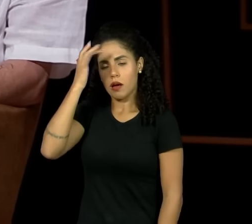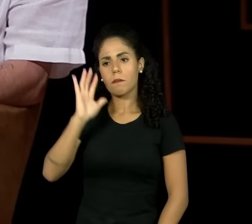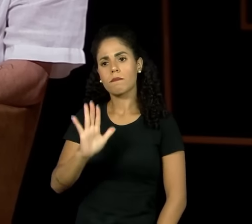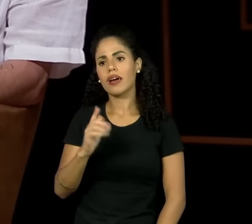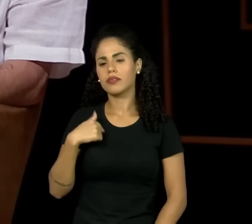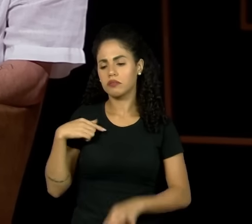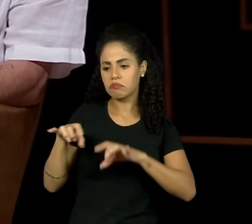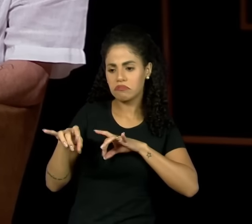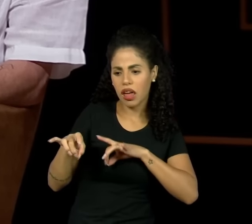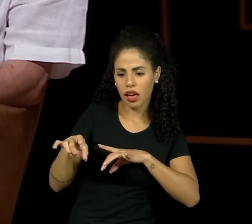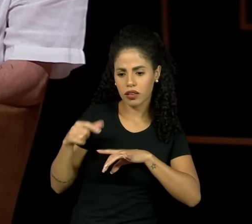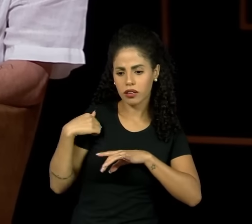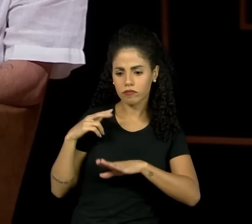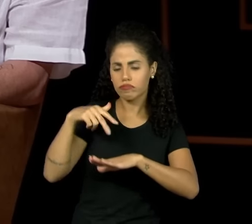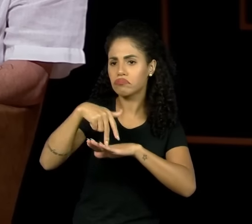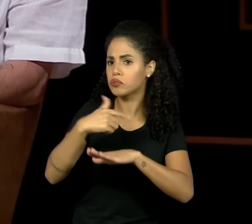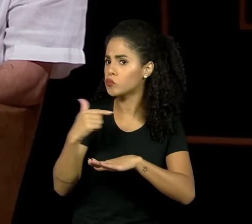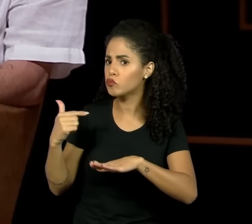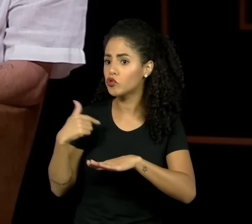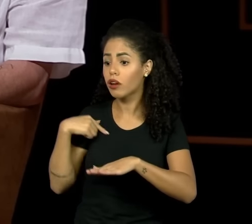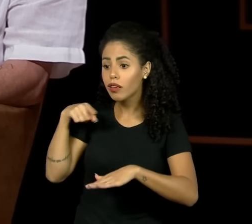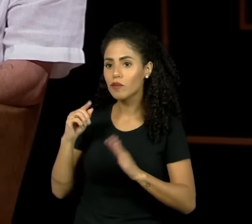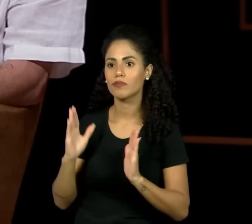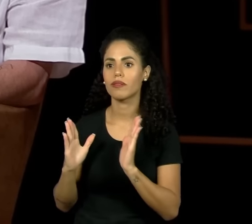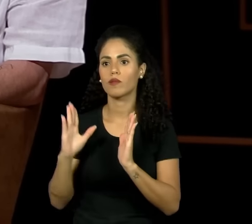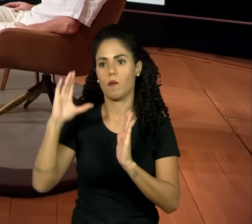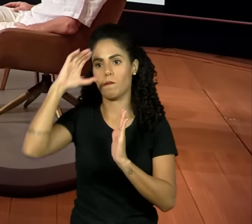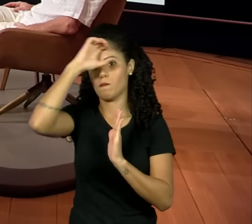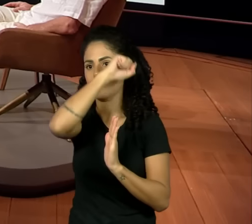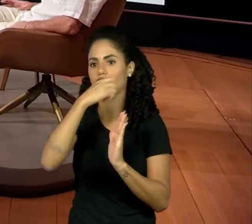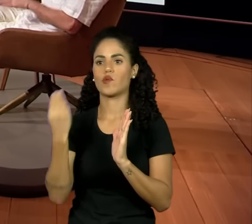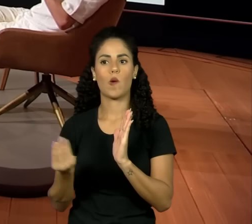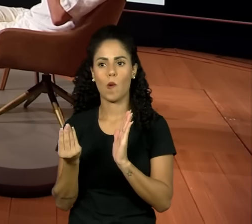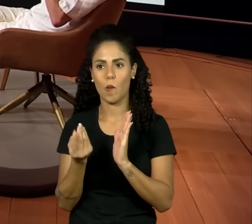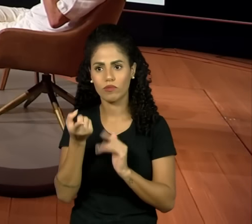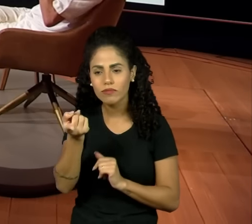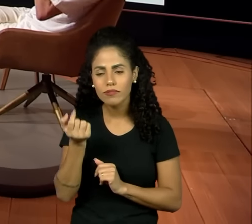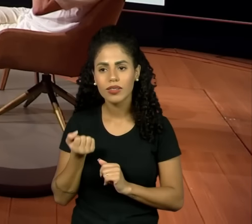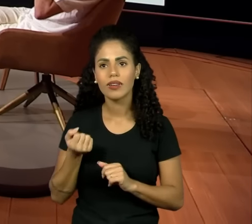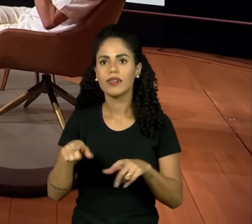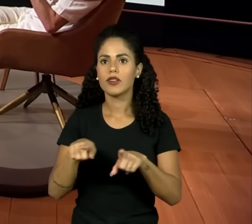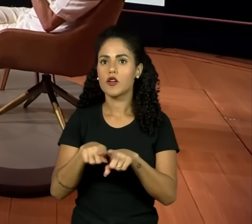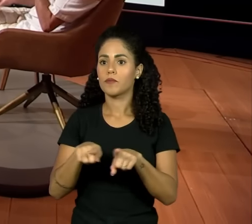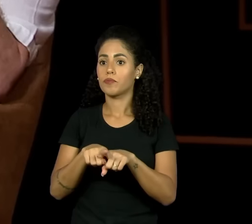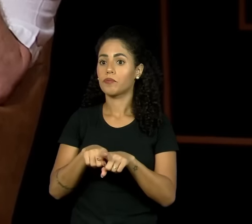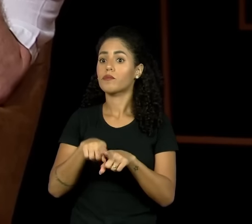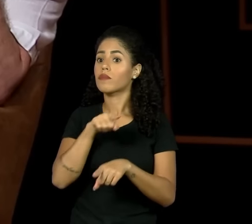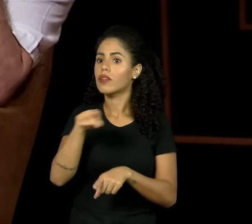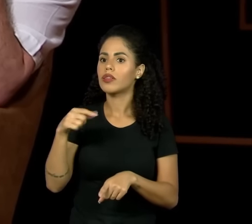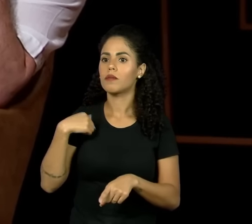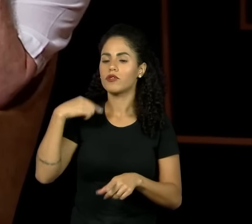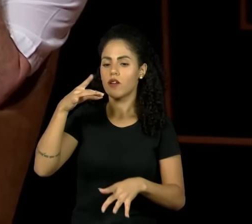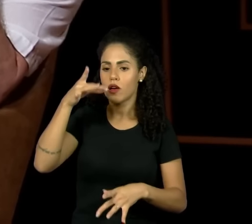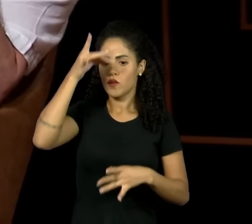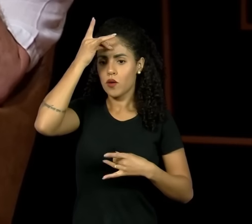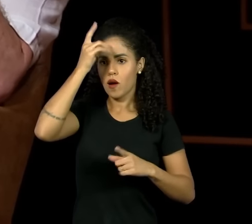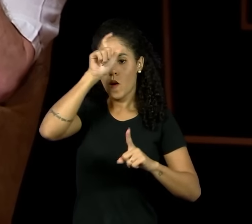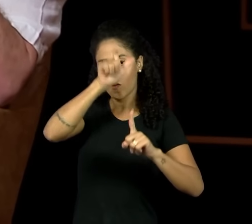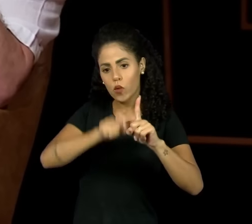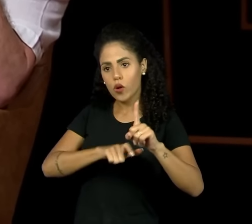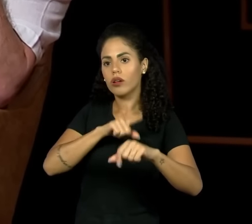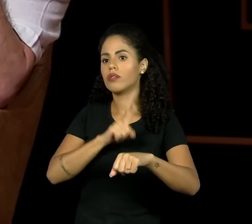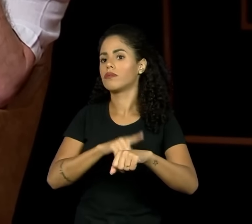apresentação mas foi foi um período maravilhoso assim na hora de você fazer a personagem você tem lá o seu momento é até